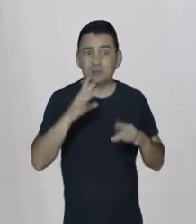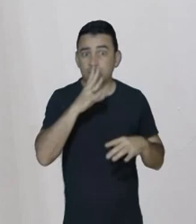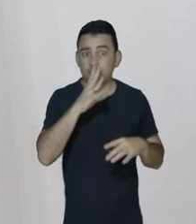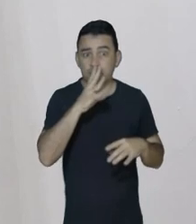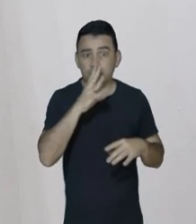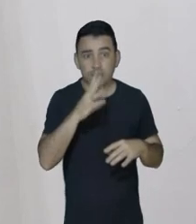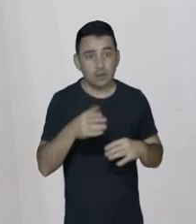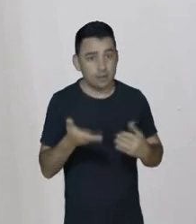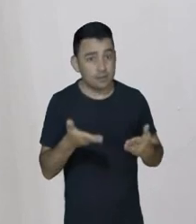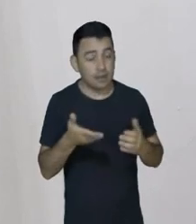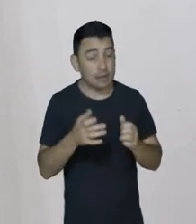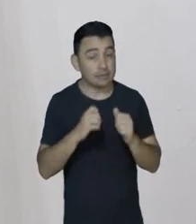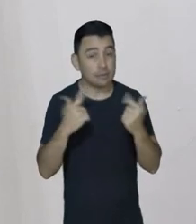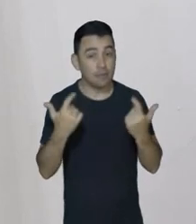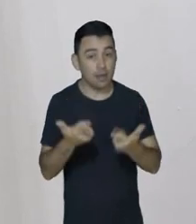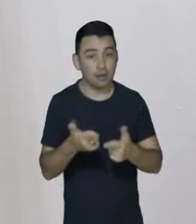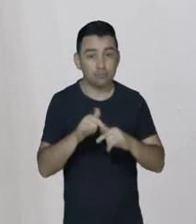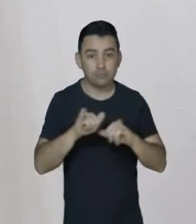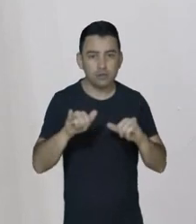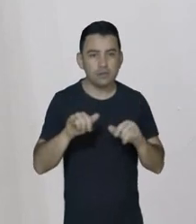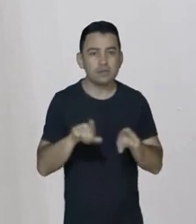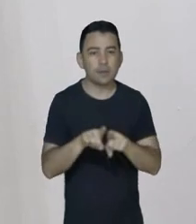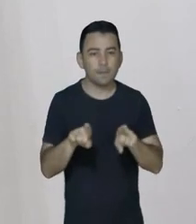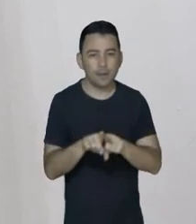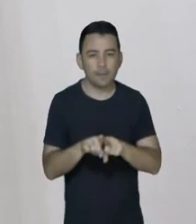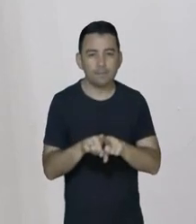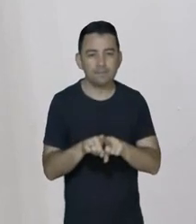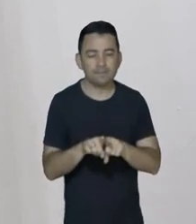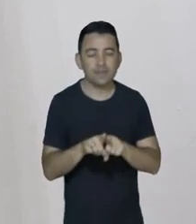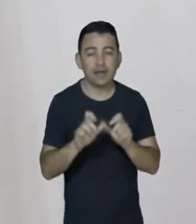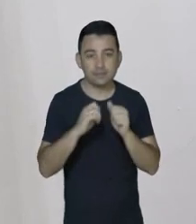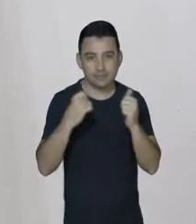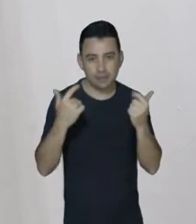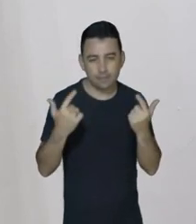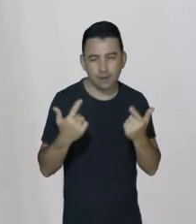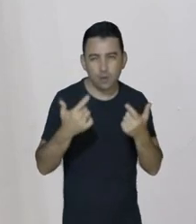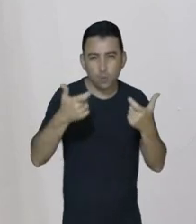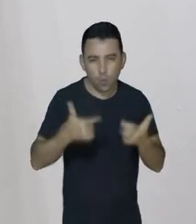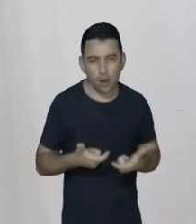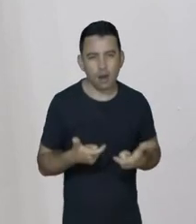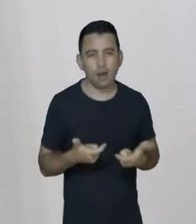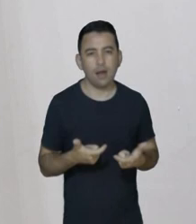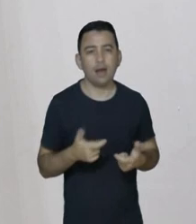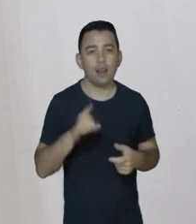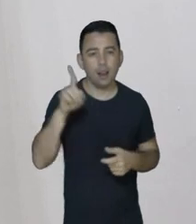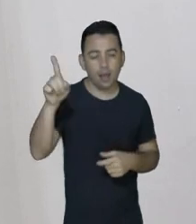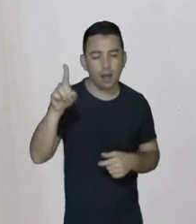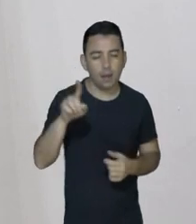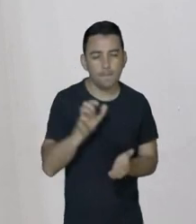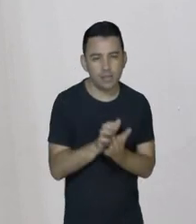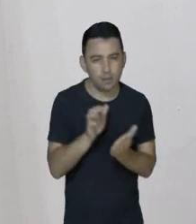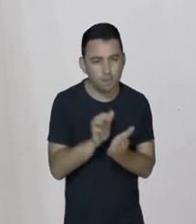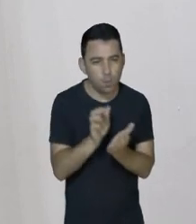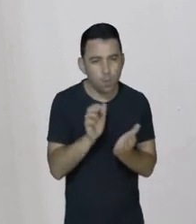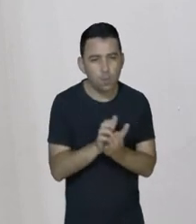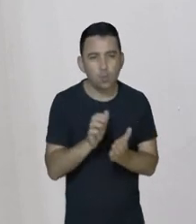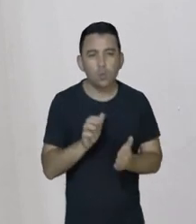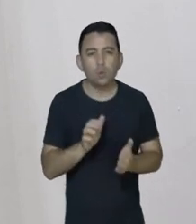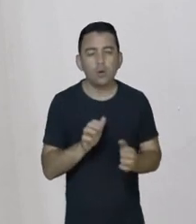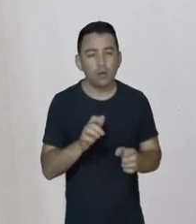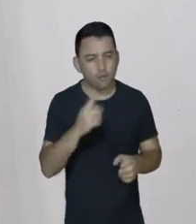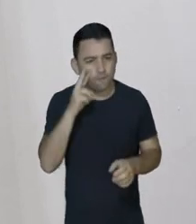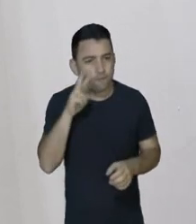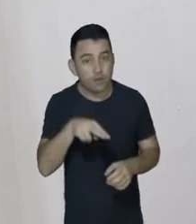Assembleia abre assim. Cheguei na Assembleia Legislativa do Pernambuco e eu cheguei lá e vi um